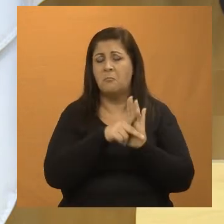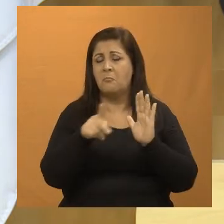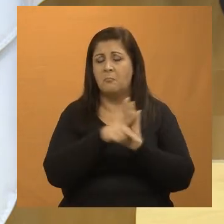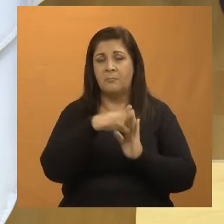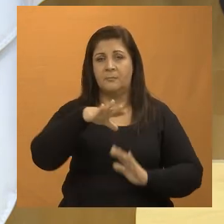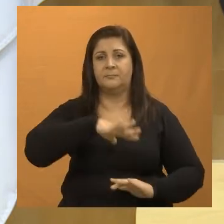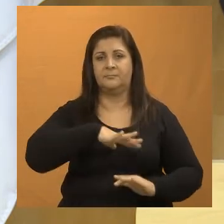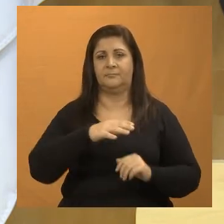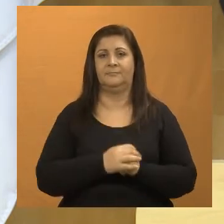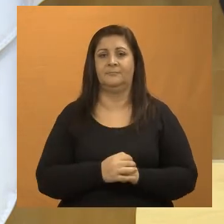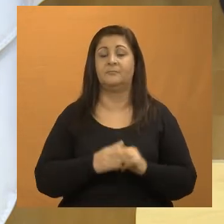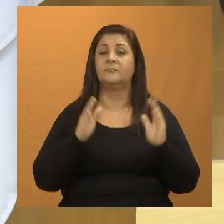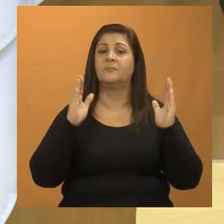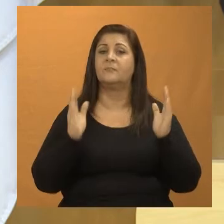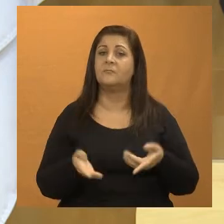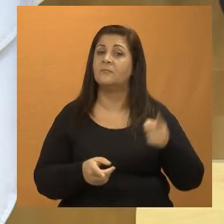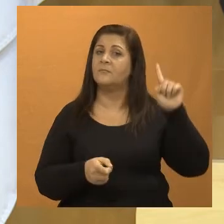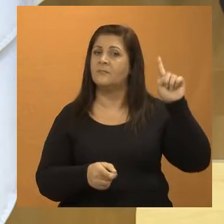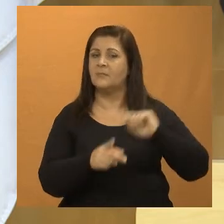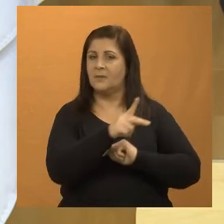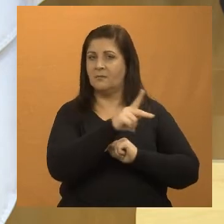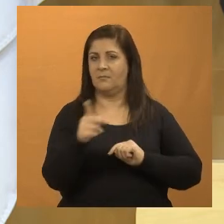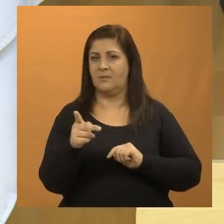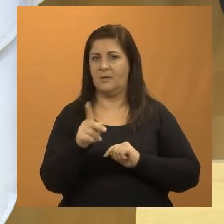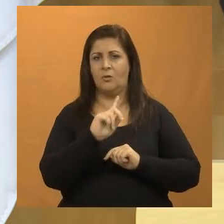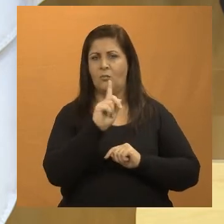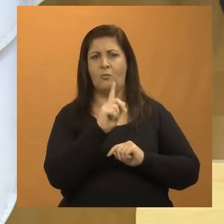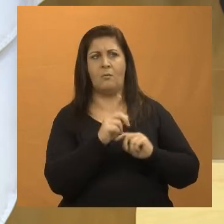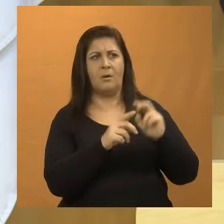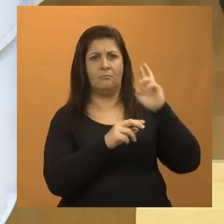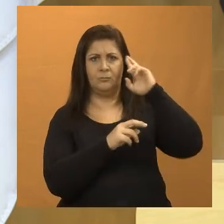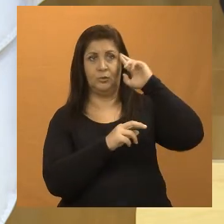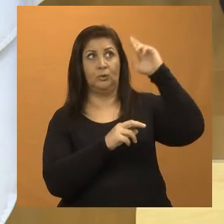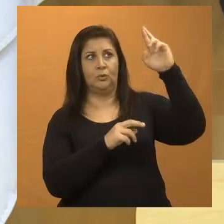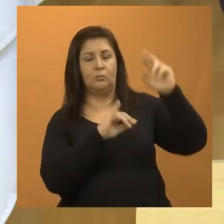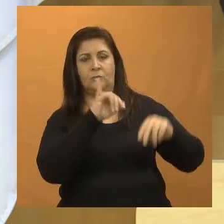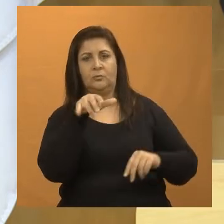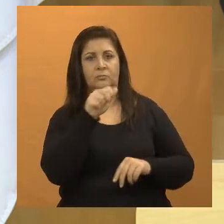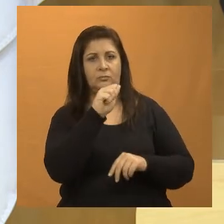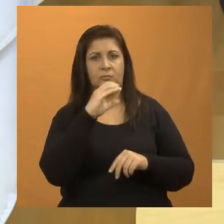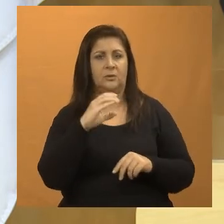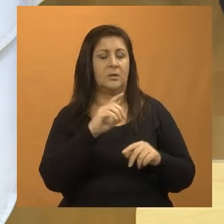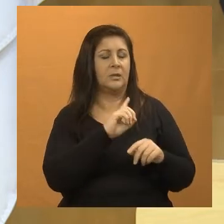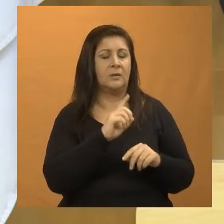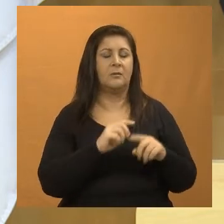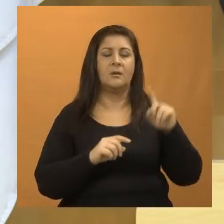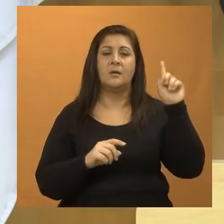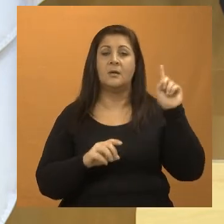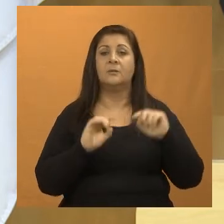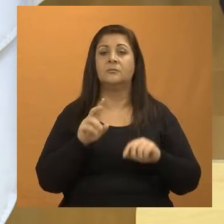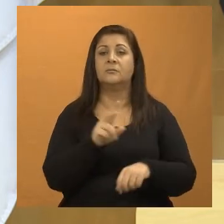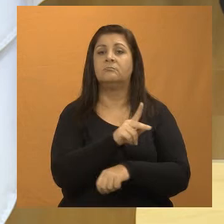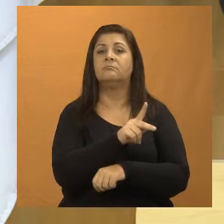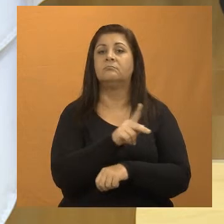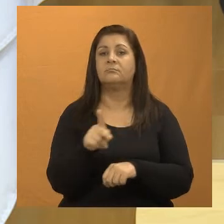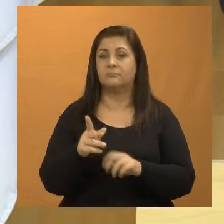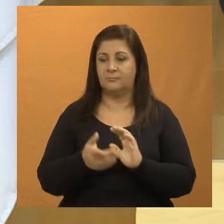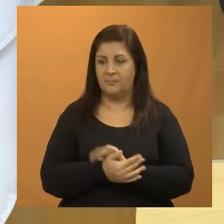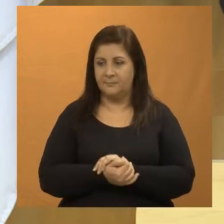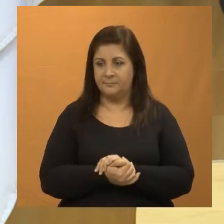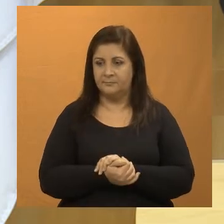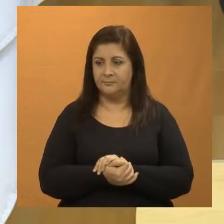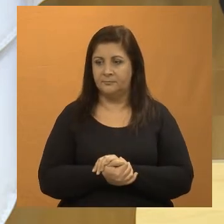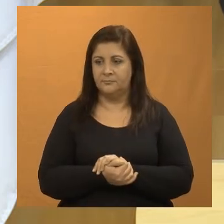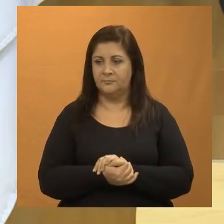JAC, hoje eu estou presidente do JAC, o JAC ele não é meu, né? Então, Eu chego na Federação Paulista, sou respeitado por